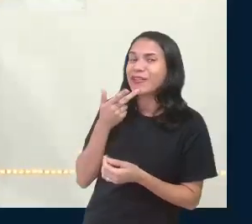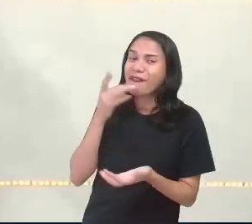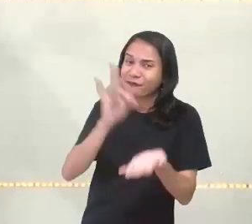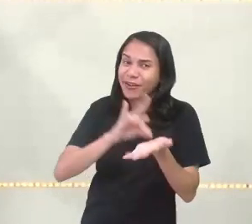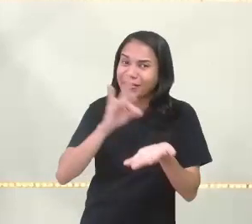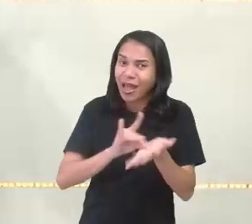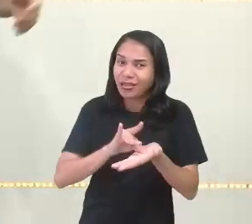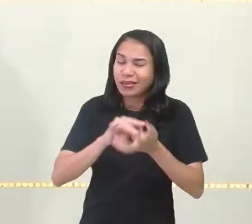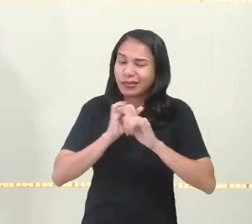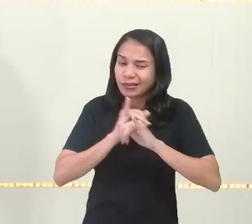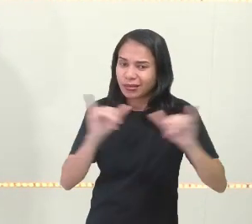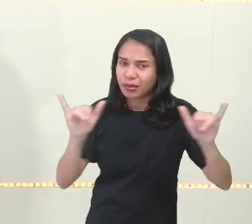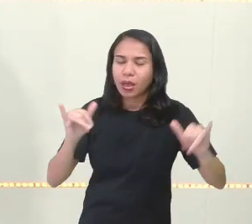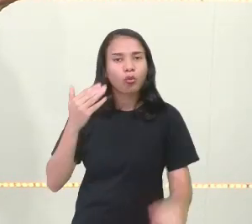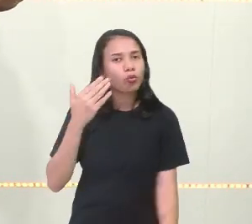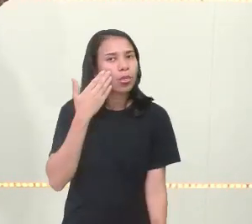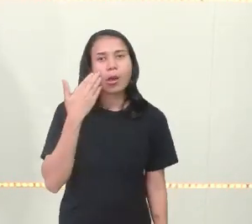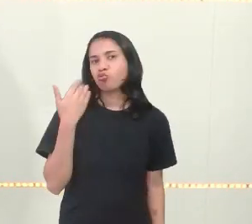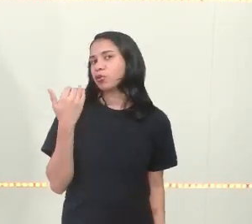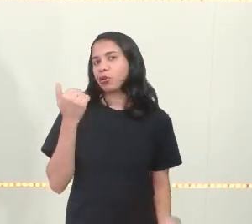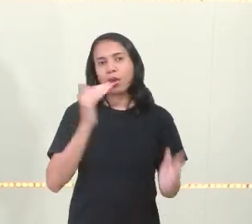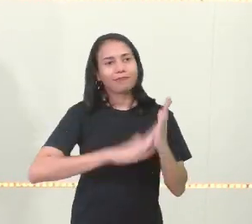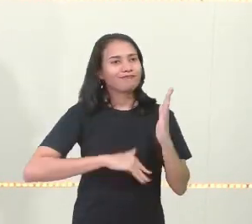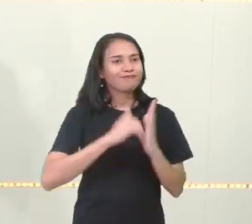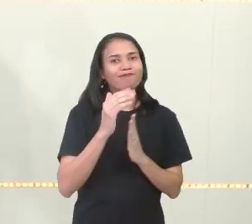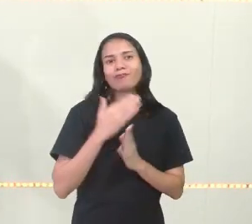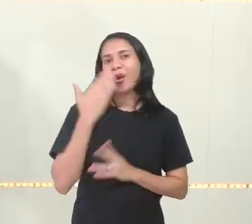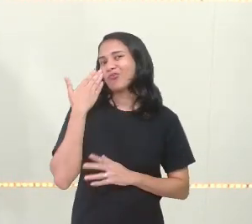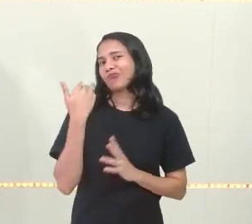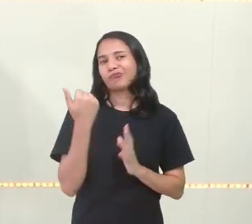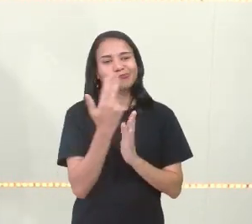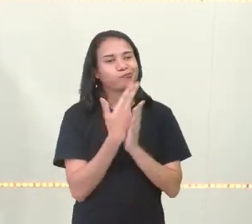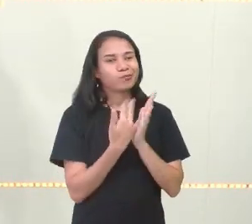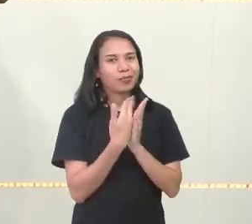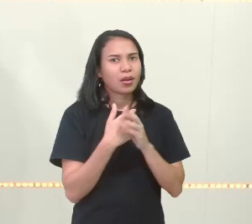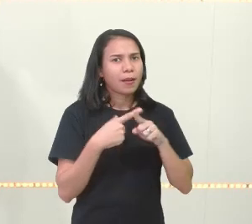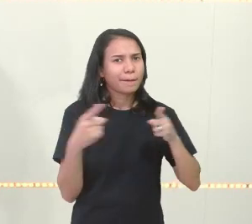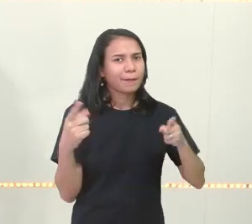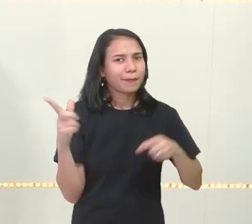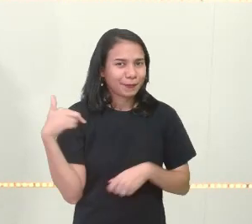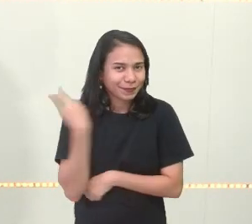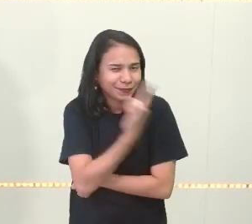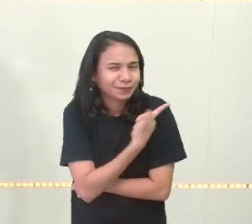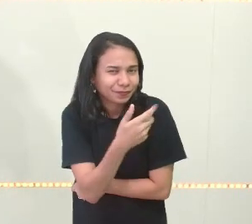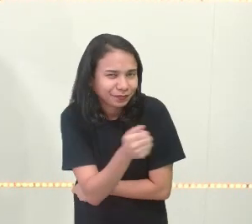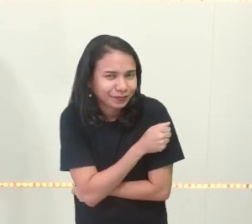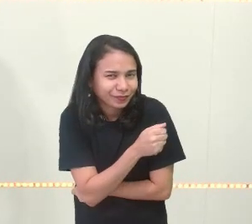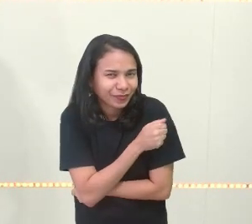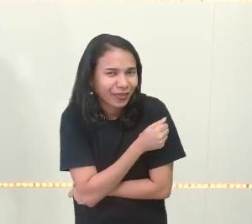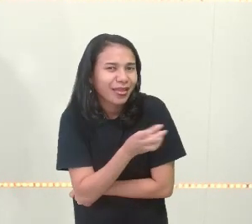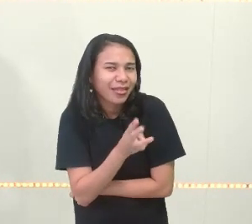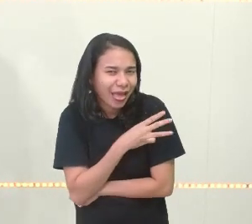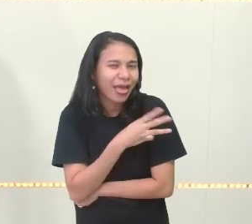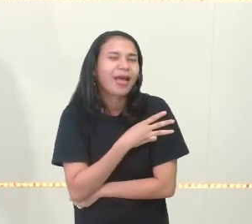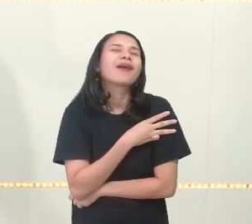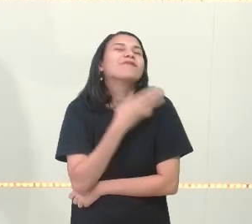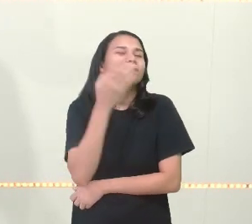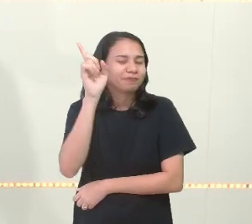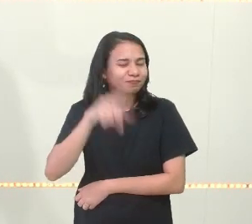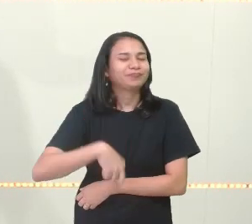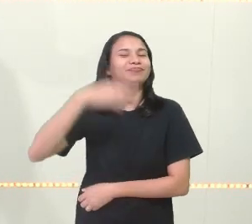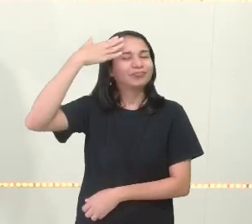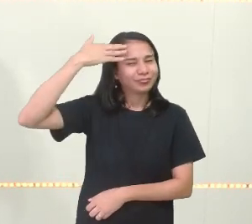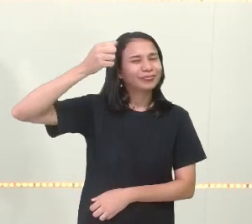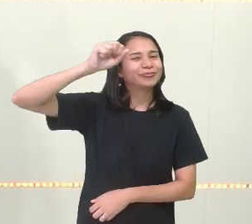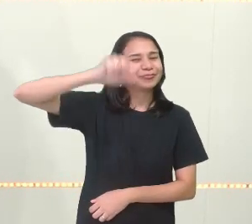verdade publicamente para vocês. Eu não sei pintar, não sei desenhar. Mas eu sei que muitos de nossos estudantes do terceiro ano são artistas,